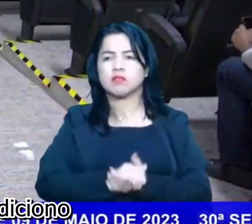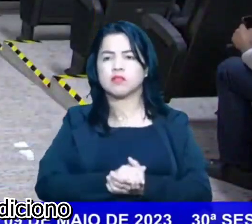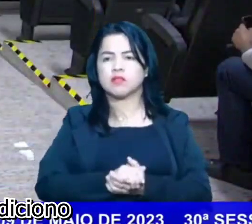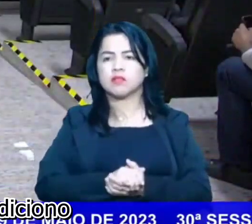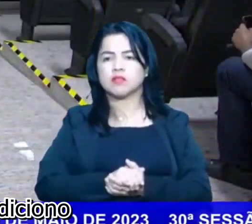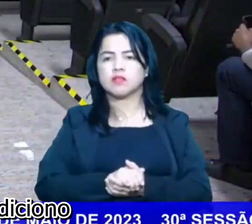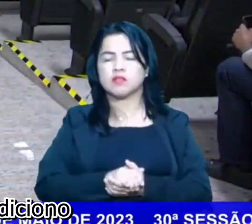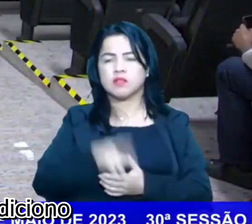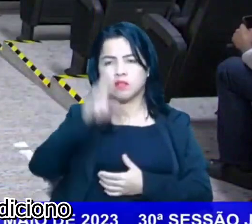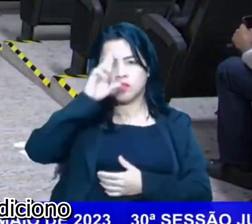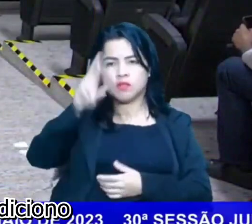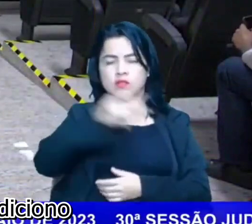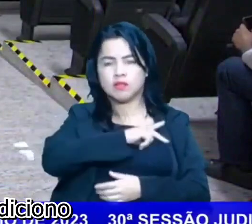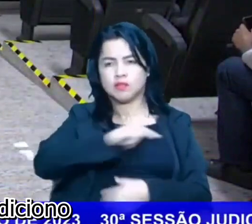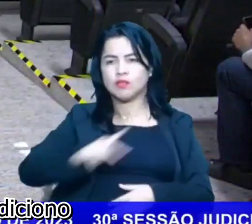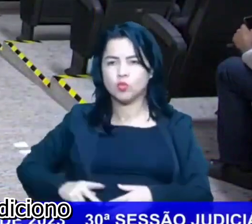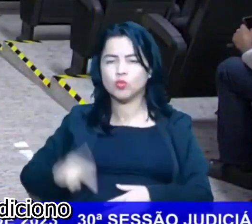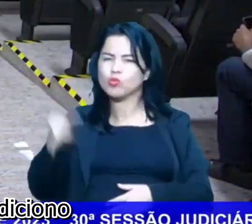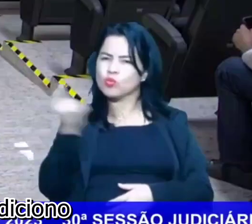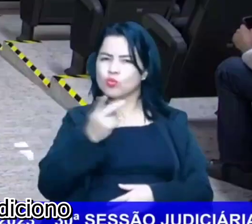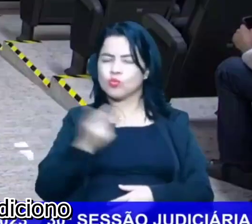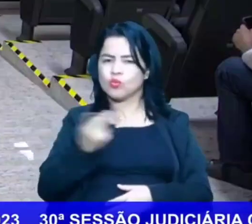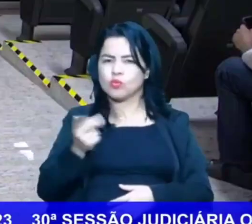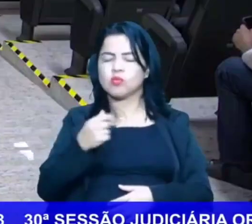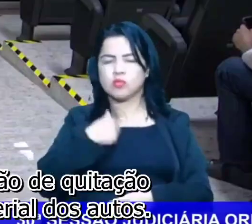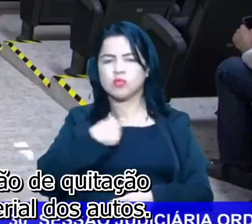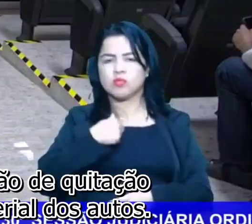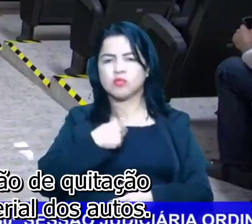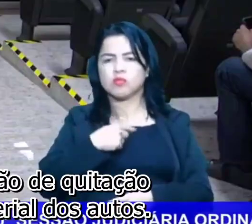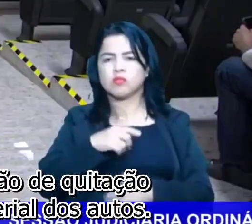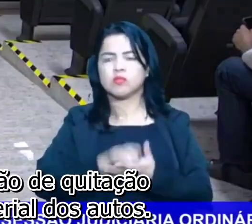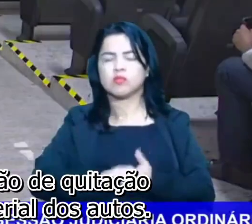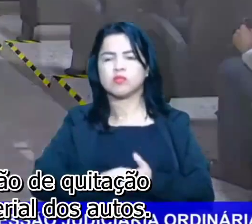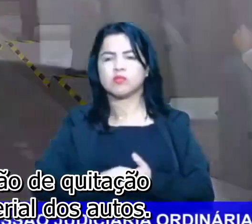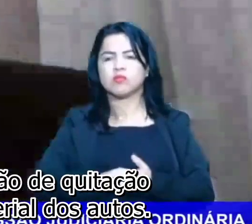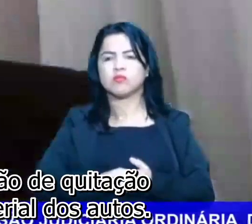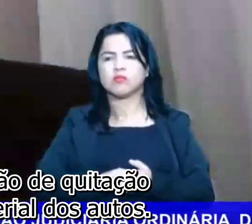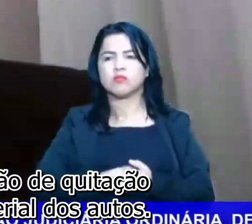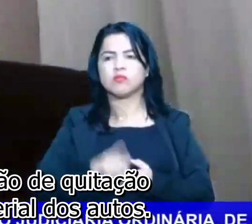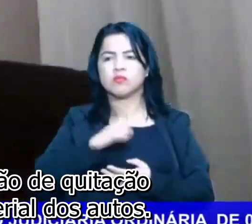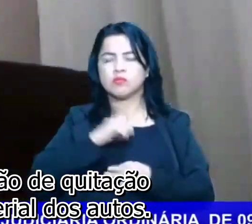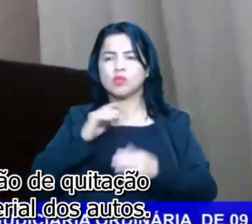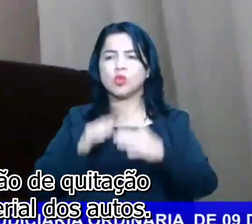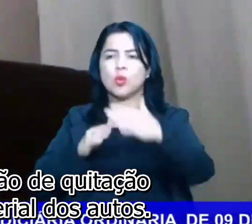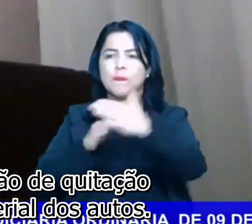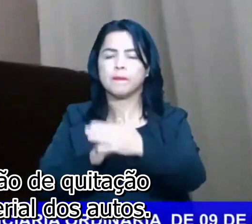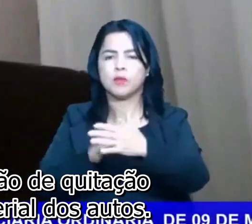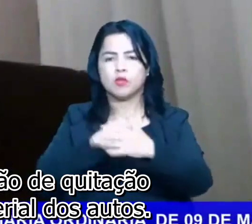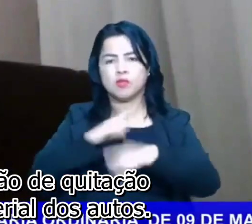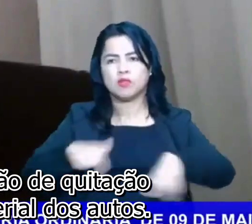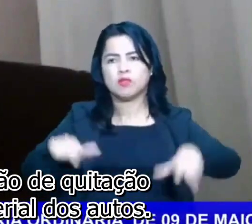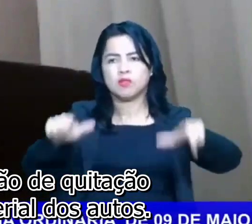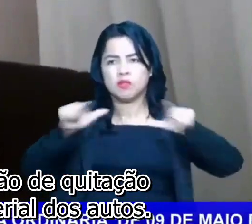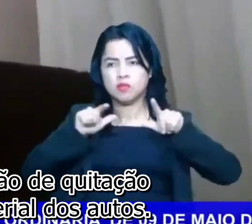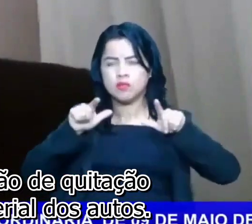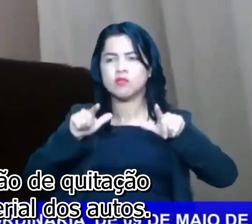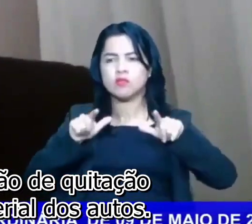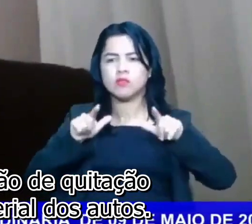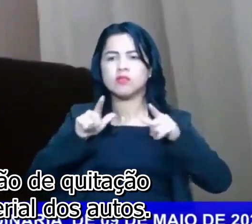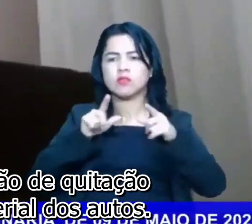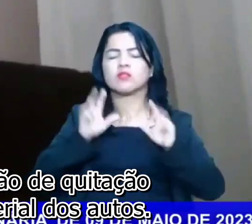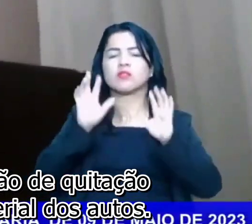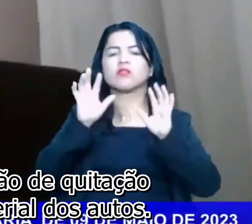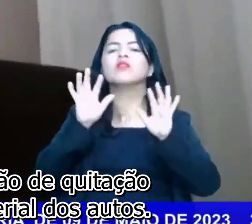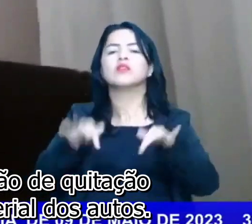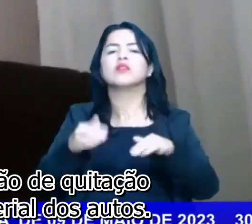Imagem. Senhor presidente, em ambos os casos, eu adiciono a circunstância do impedimento de obtenção à certidão de quitação eleitoral, o